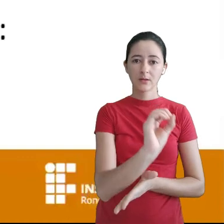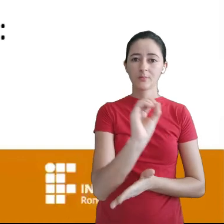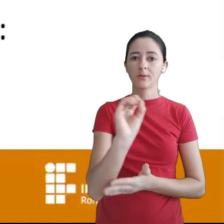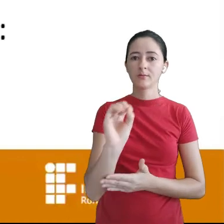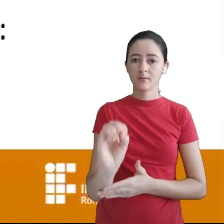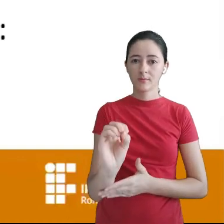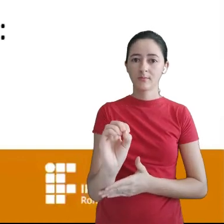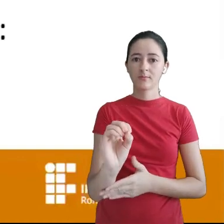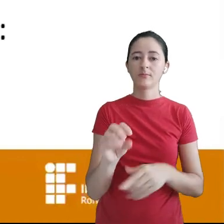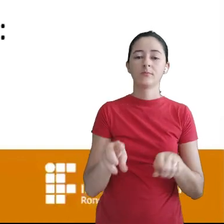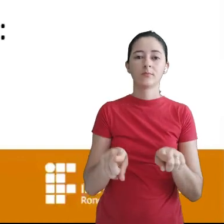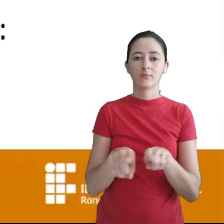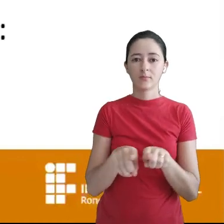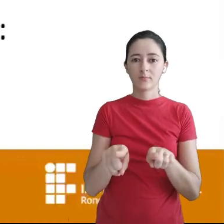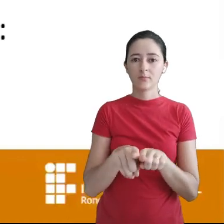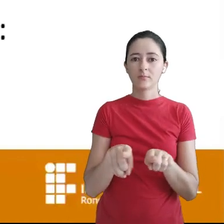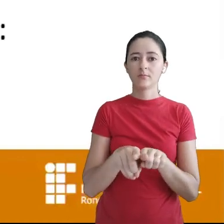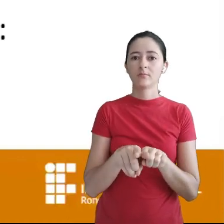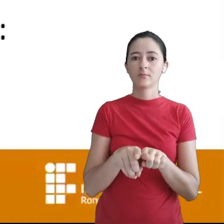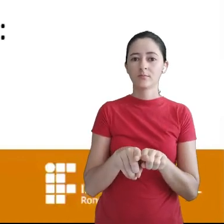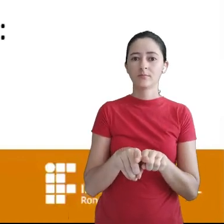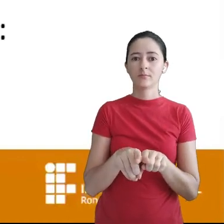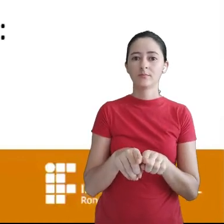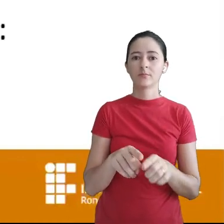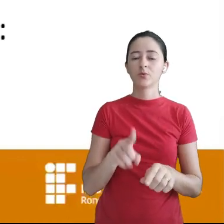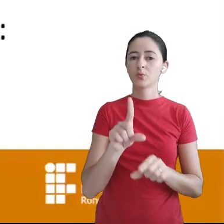Ou 0 para 0. Posso ter 0 para 0 também.